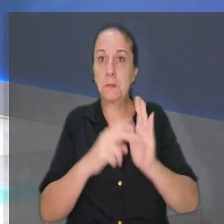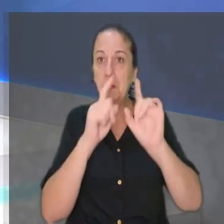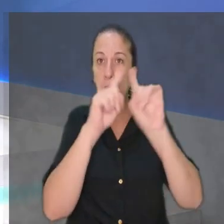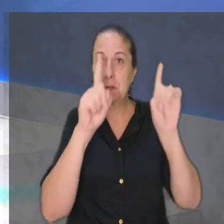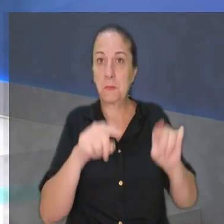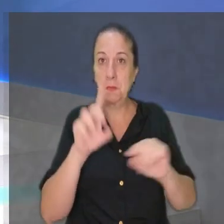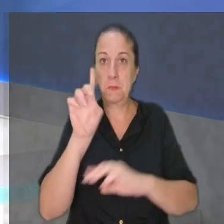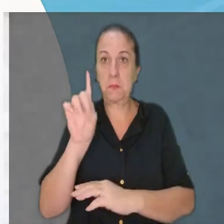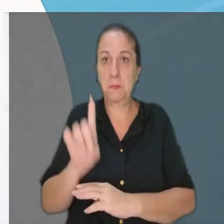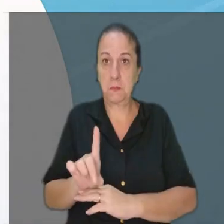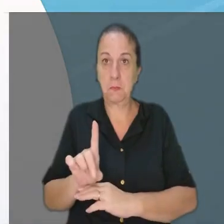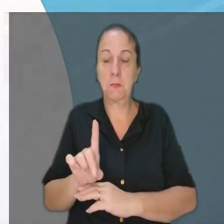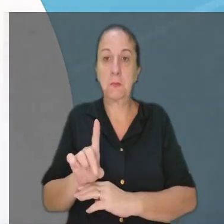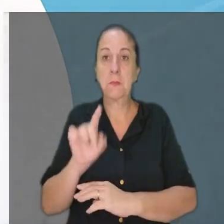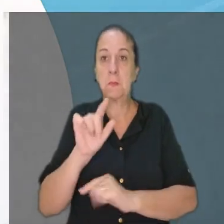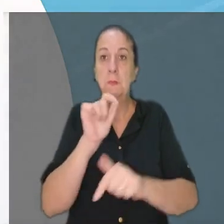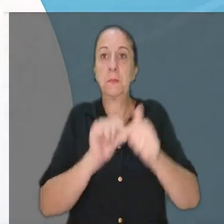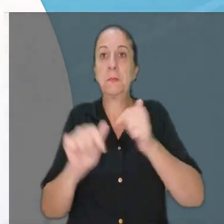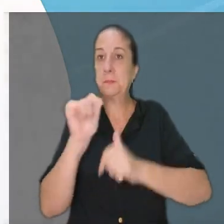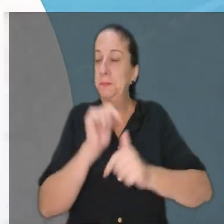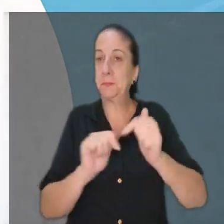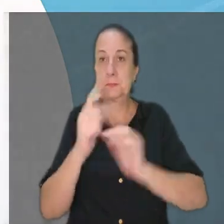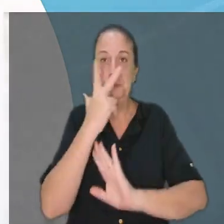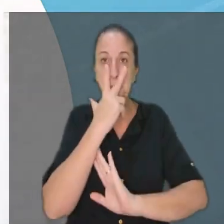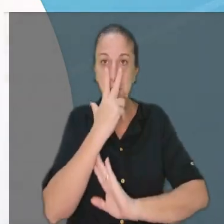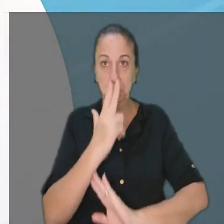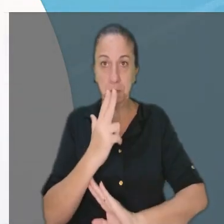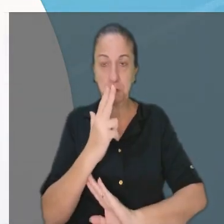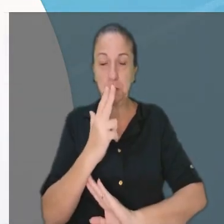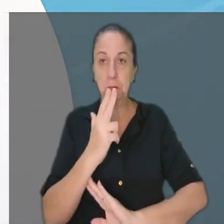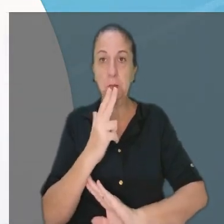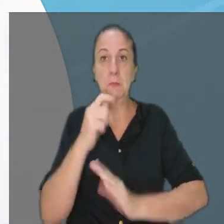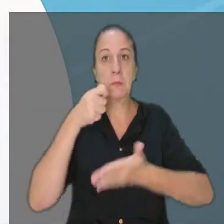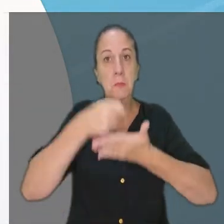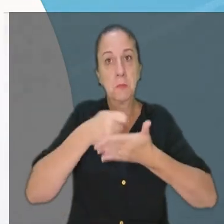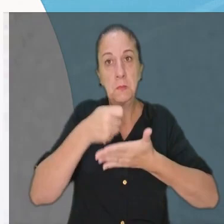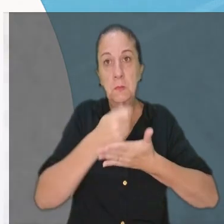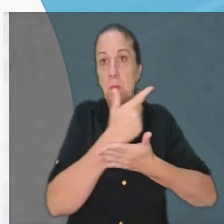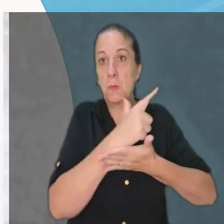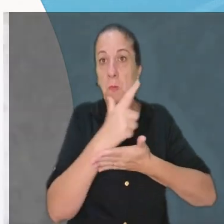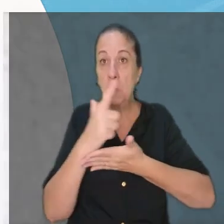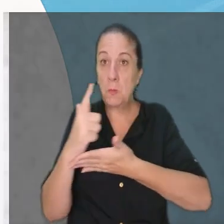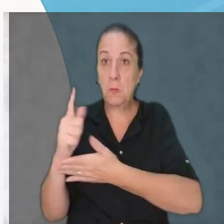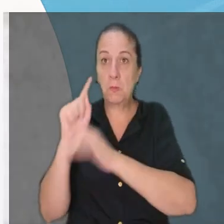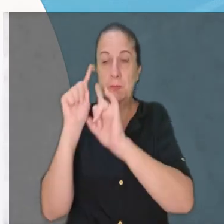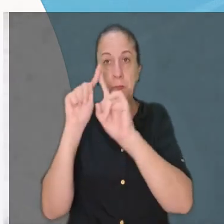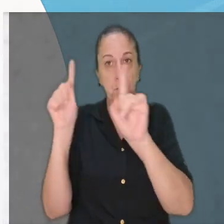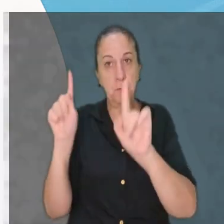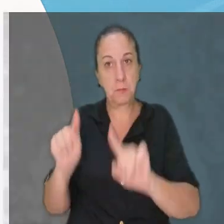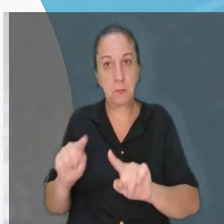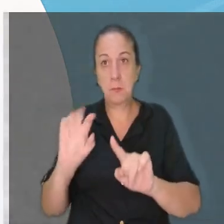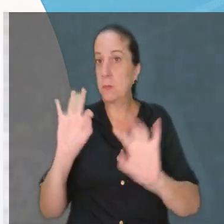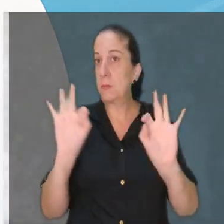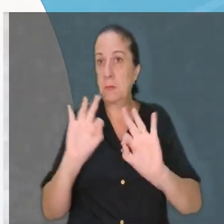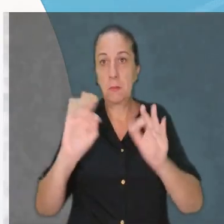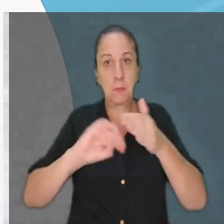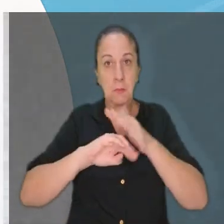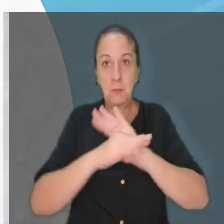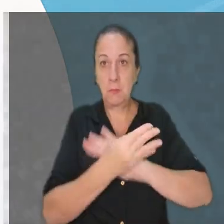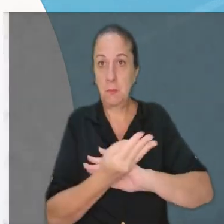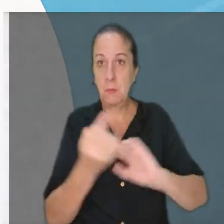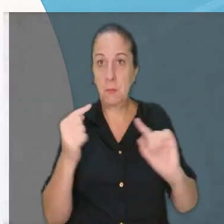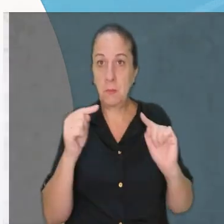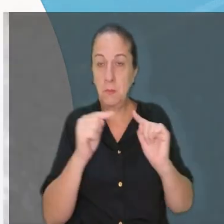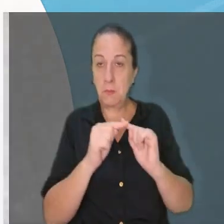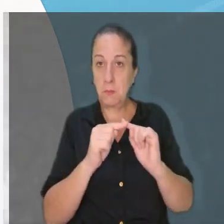com deficiência. Ele trabalhava nas mesmas condições e exigências dos demais empregados e sem adaptações de